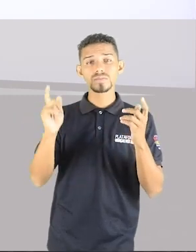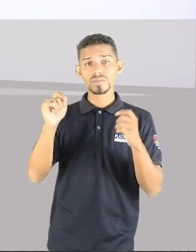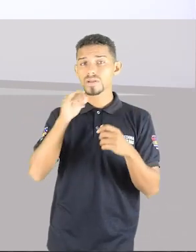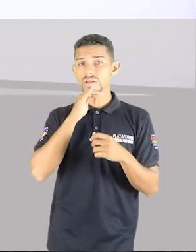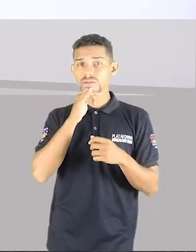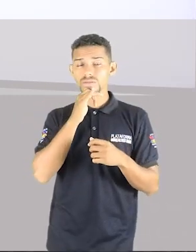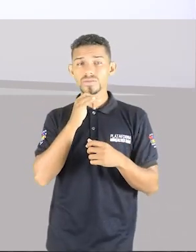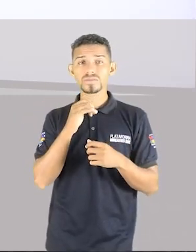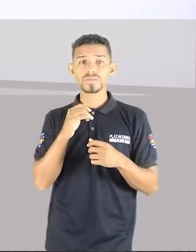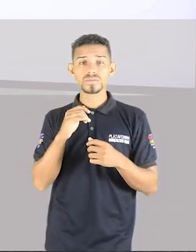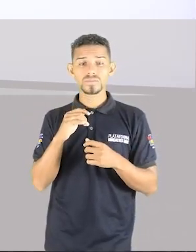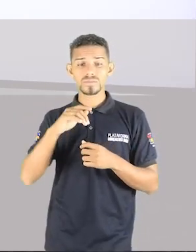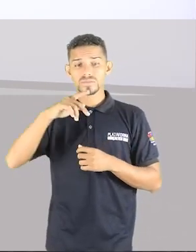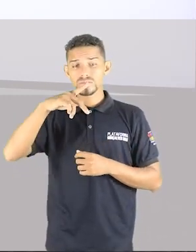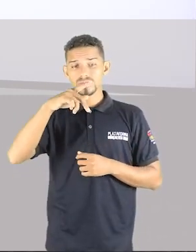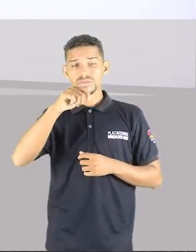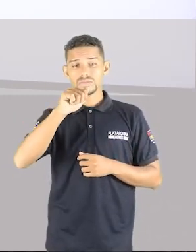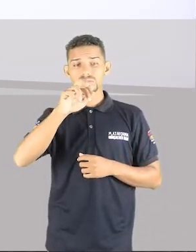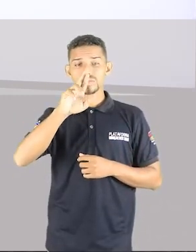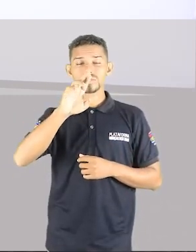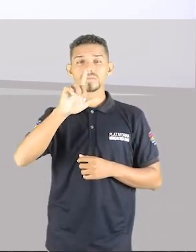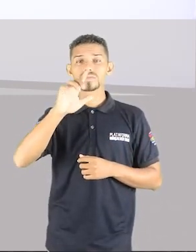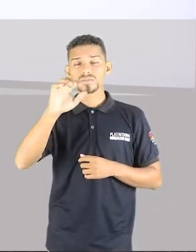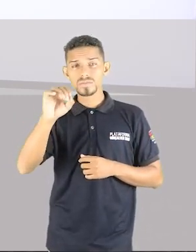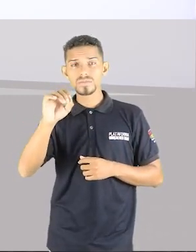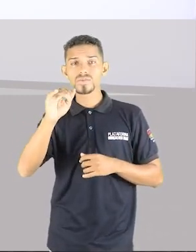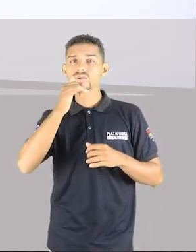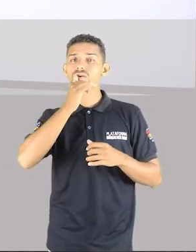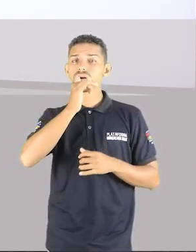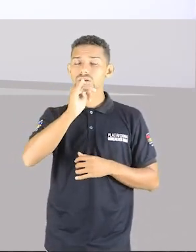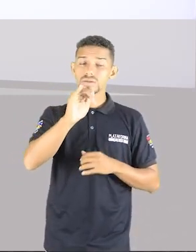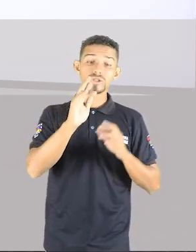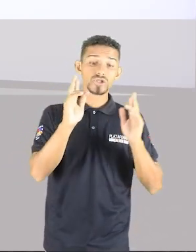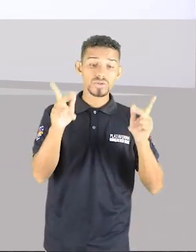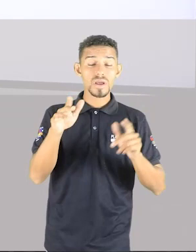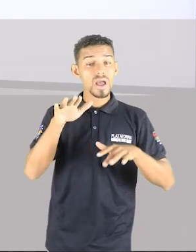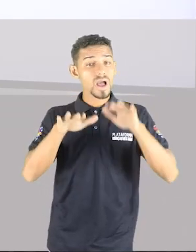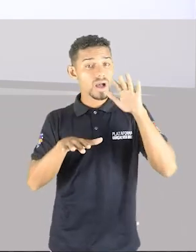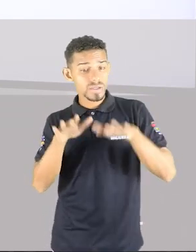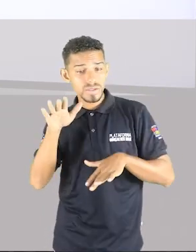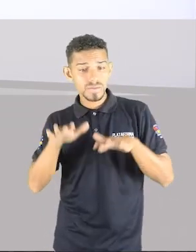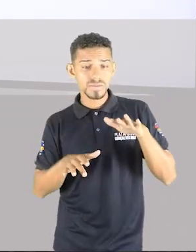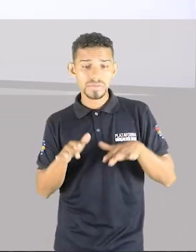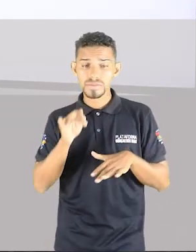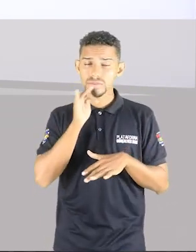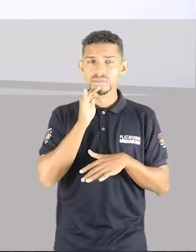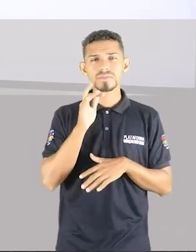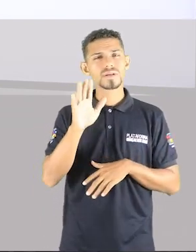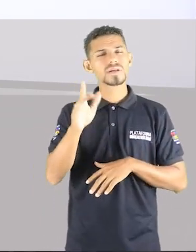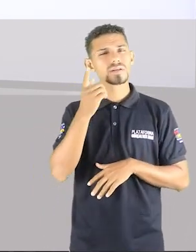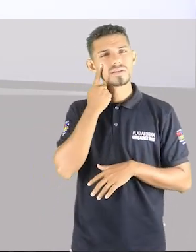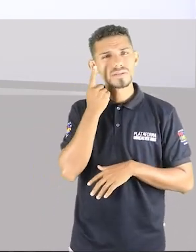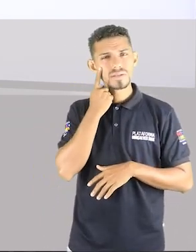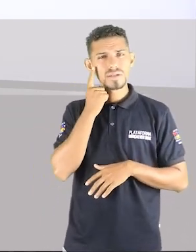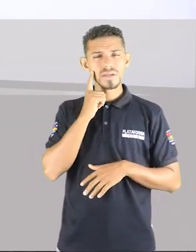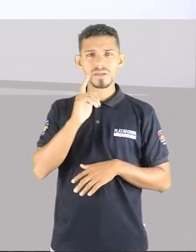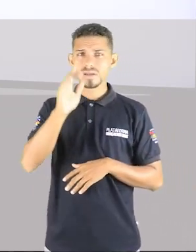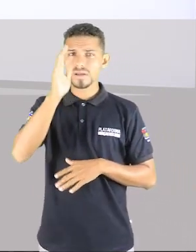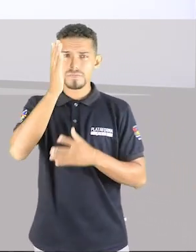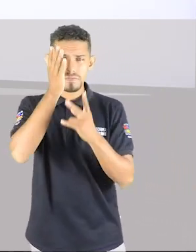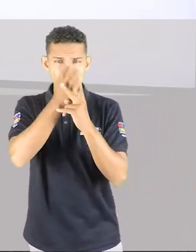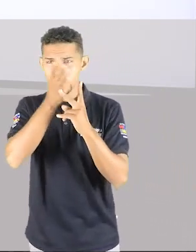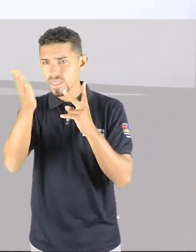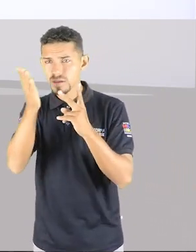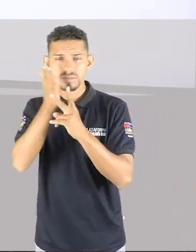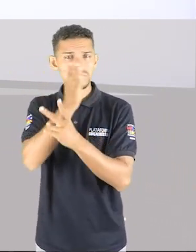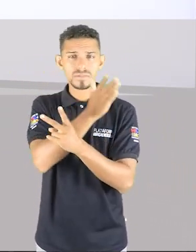percorridos por correntes diferentes às vezes ah Jor esa aí Divide no meio metade para